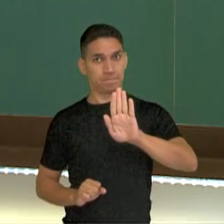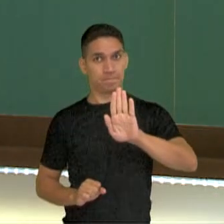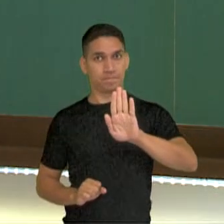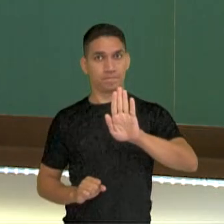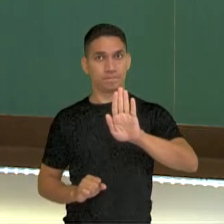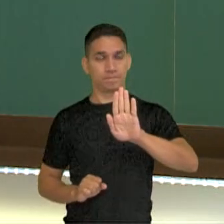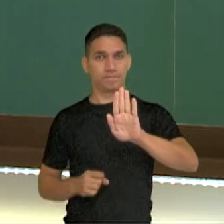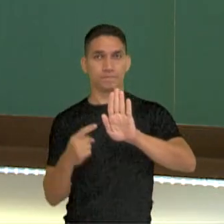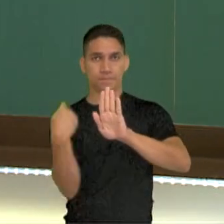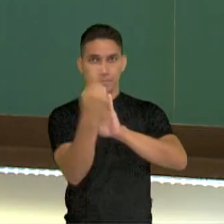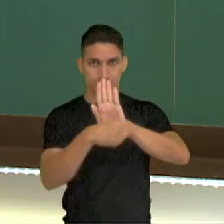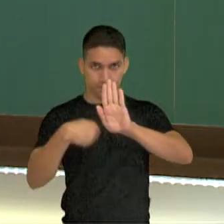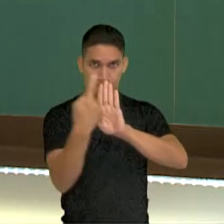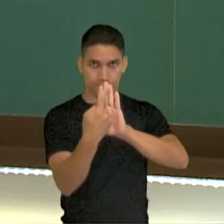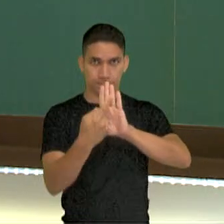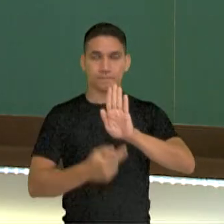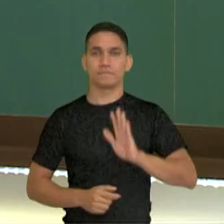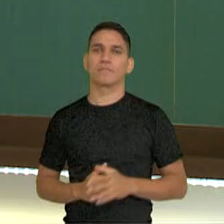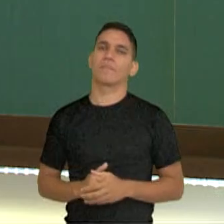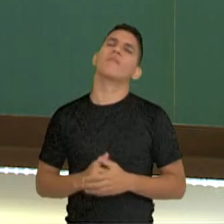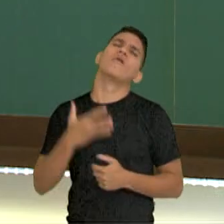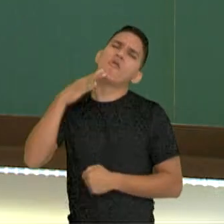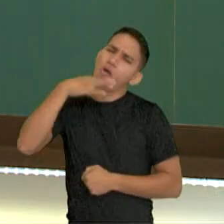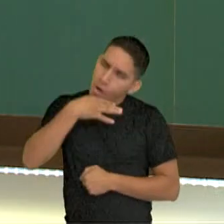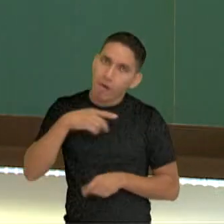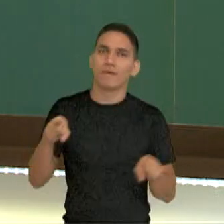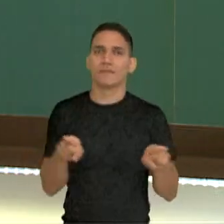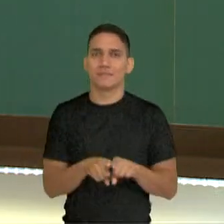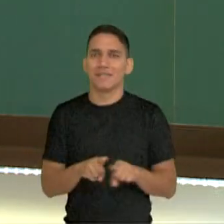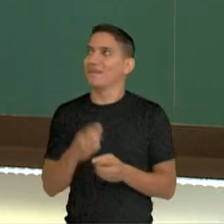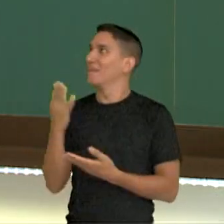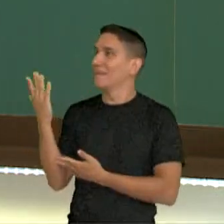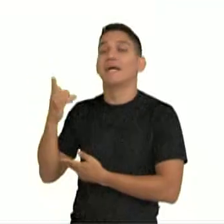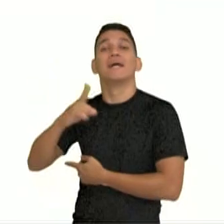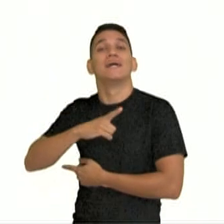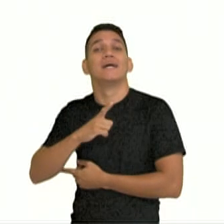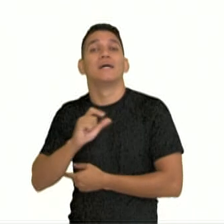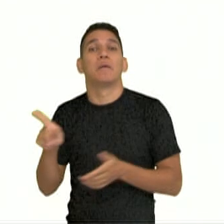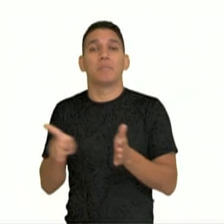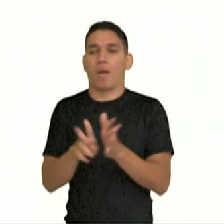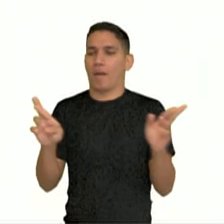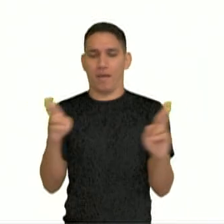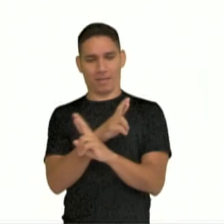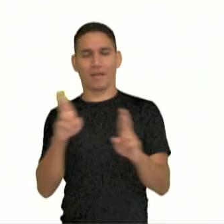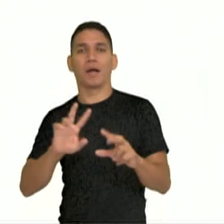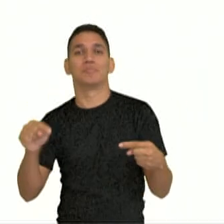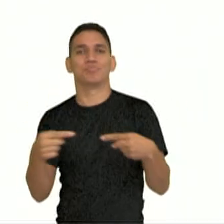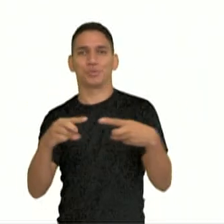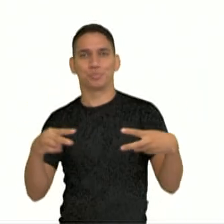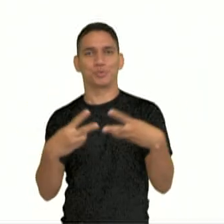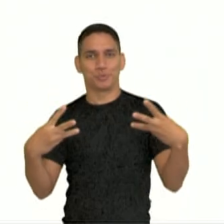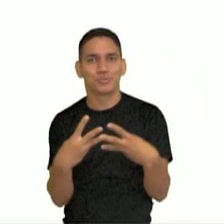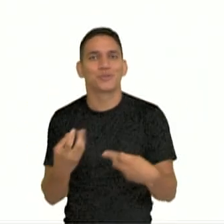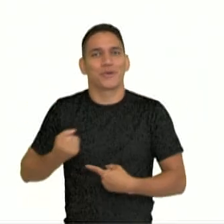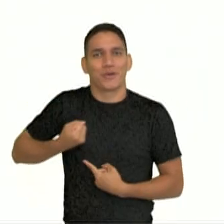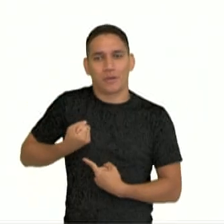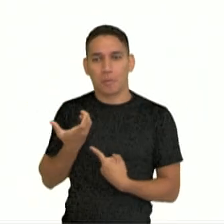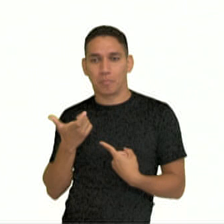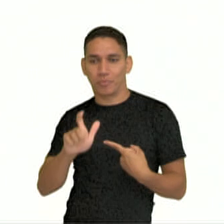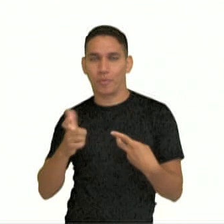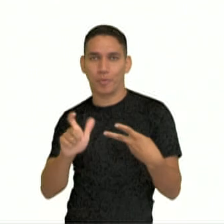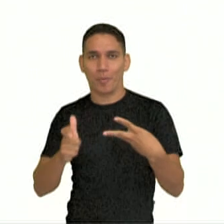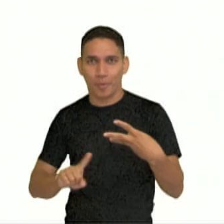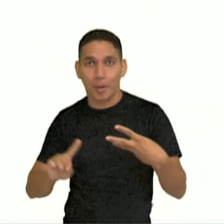nosso plano cartesiano. E é claro que eles também têm as suas relações, têm os valores de